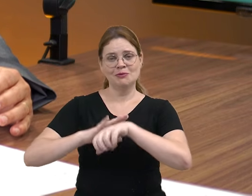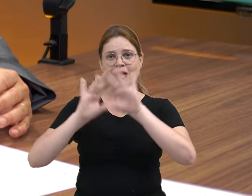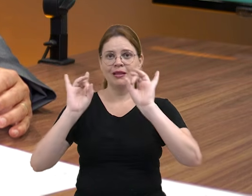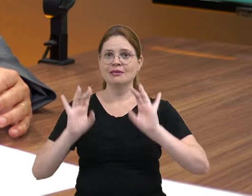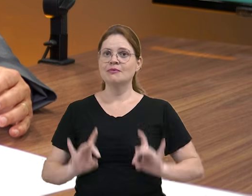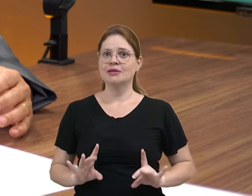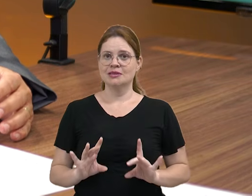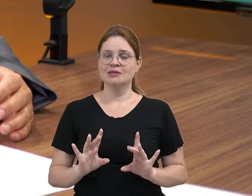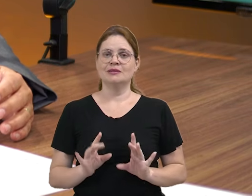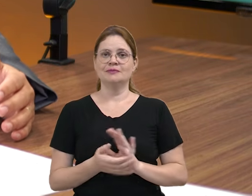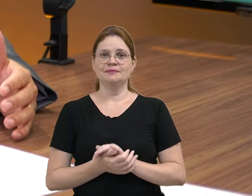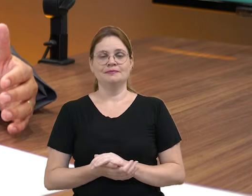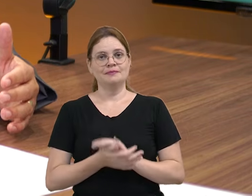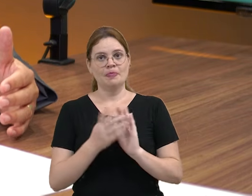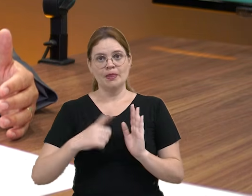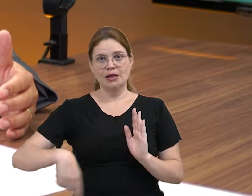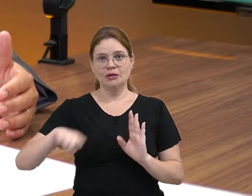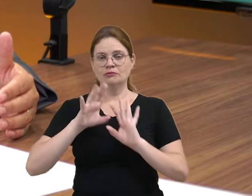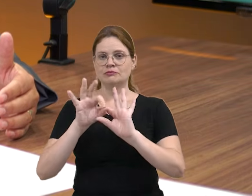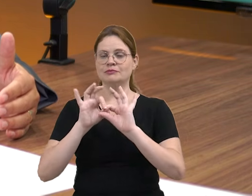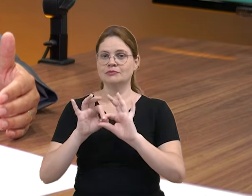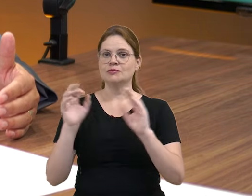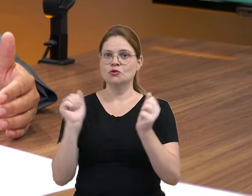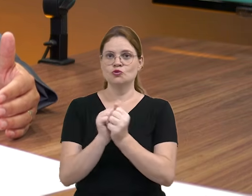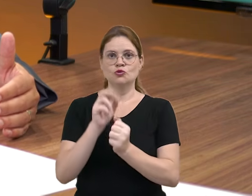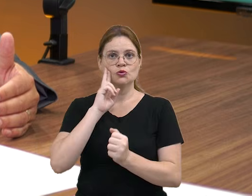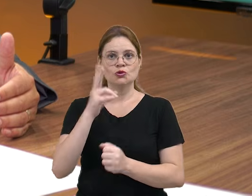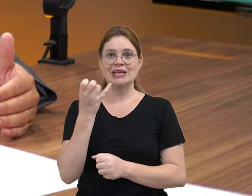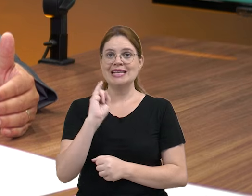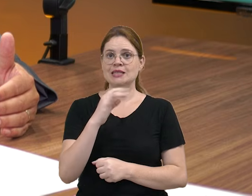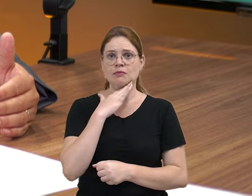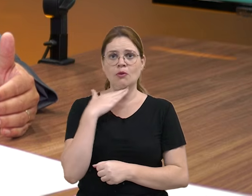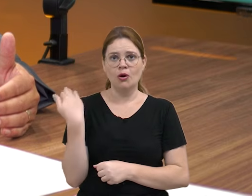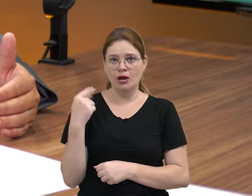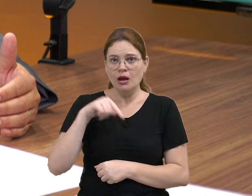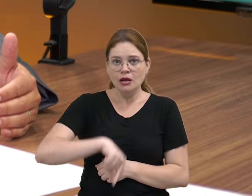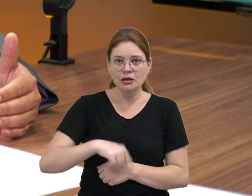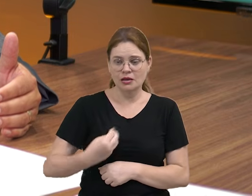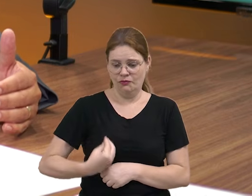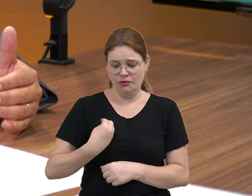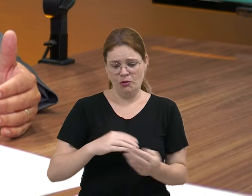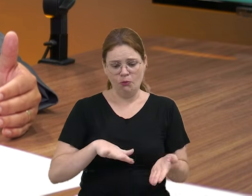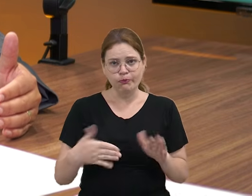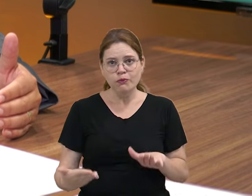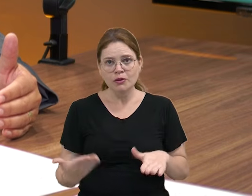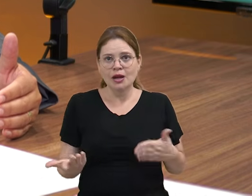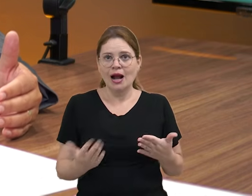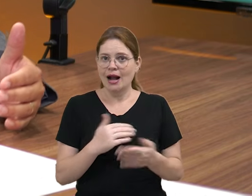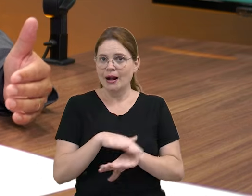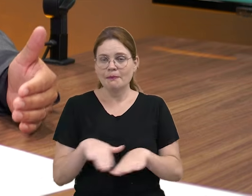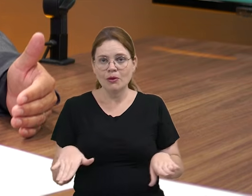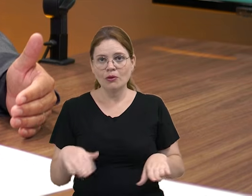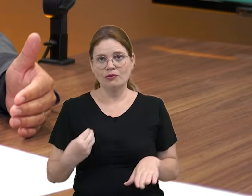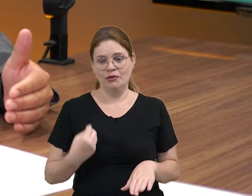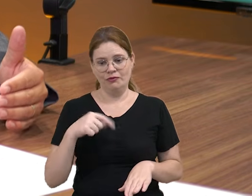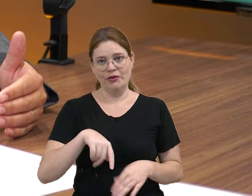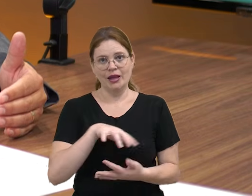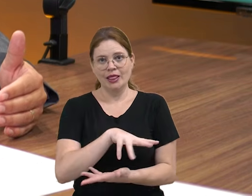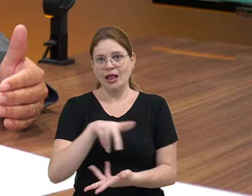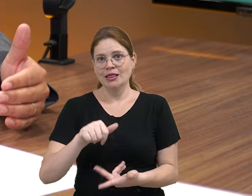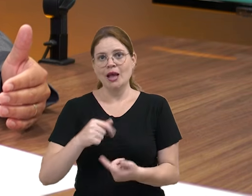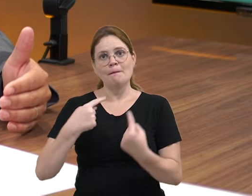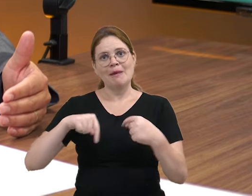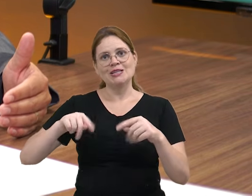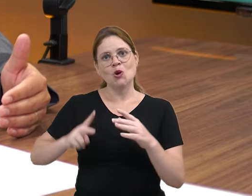momento. E aqueles que estão no Senhor, ainda que parta nesse primeiro plano, né? Dessa vida, dessa obra criadora,